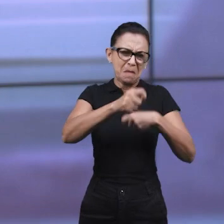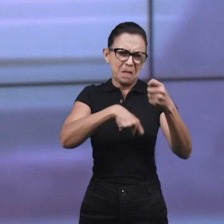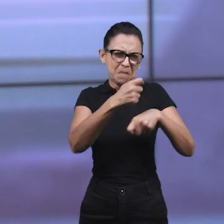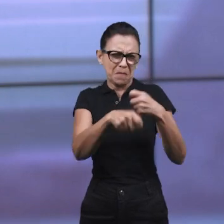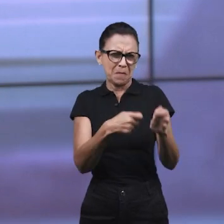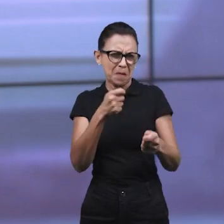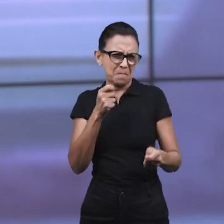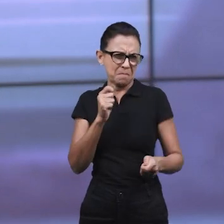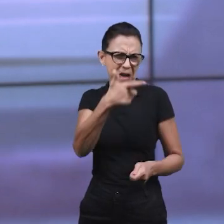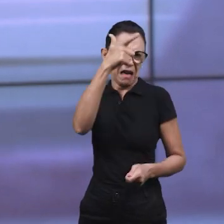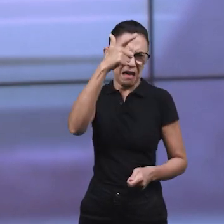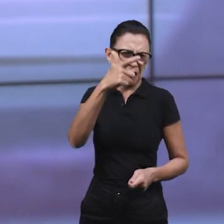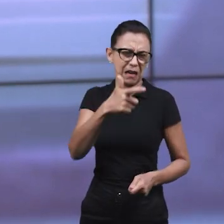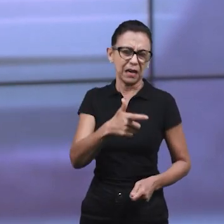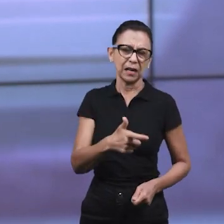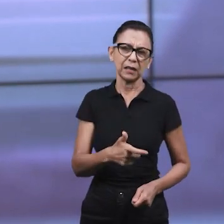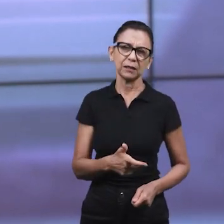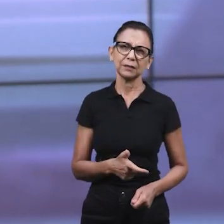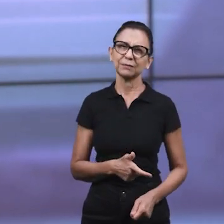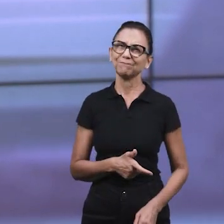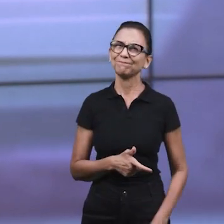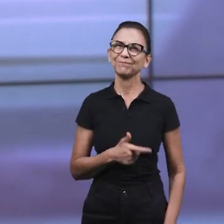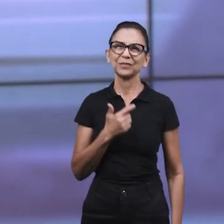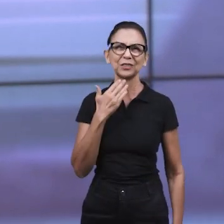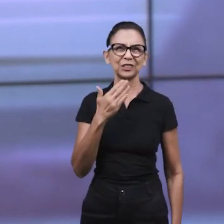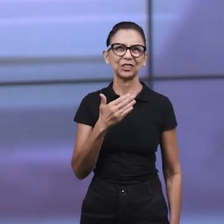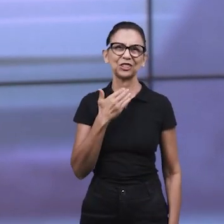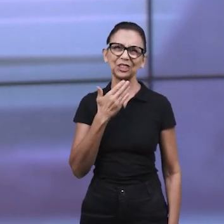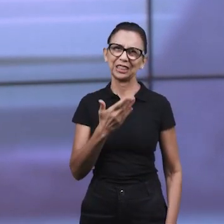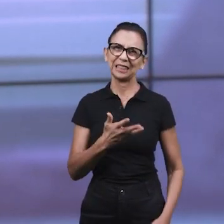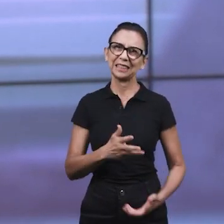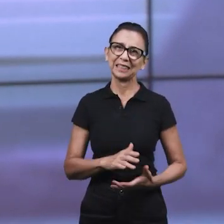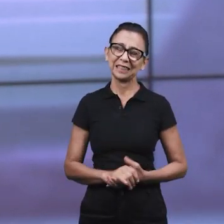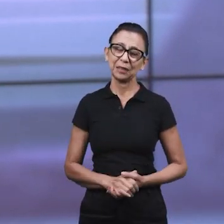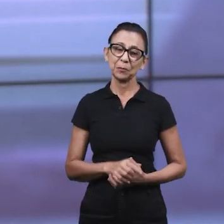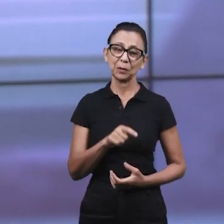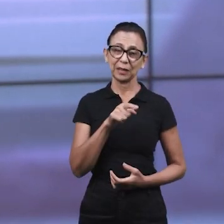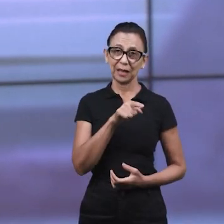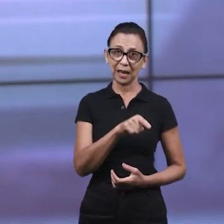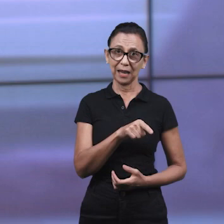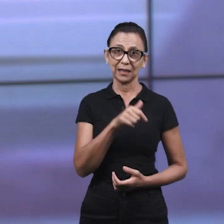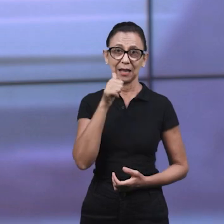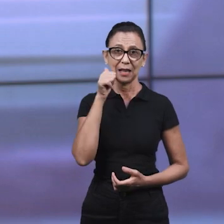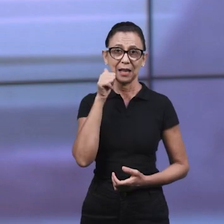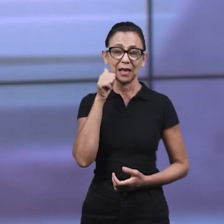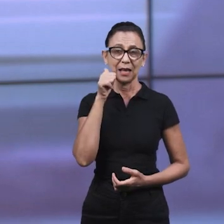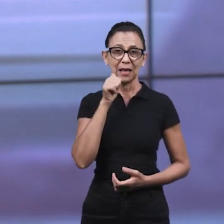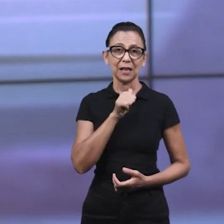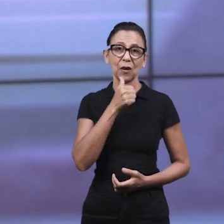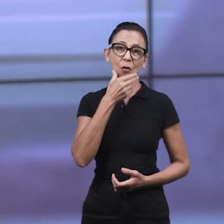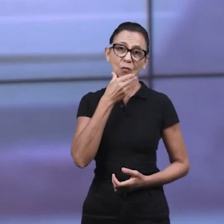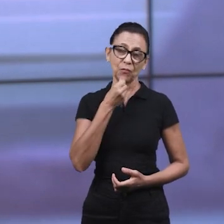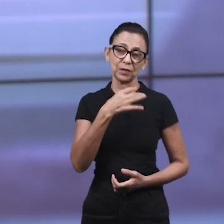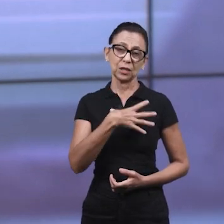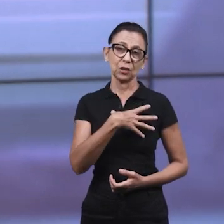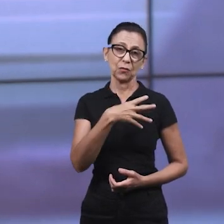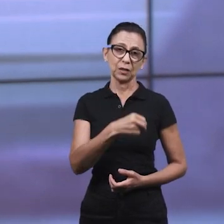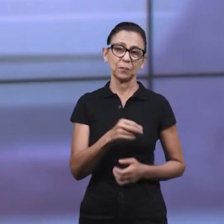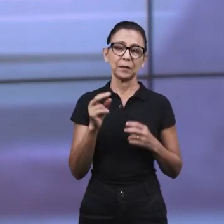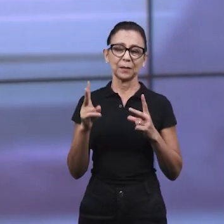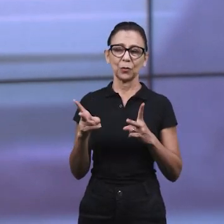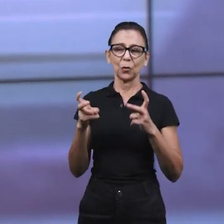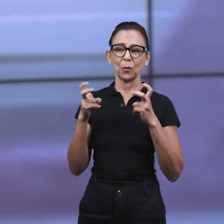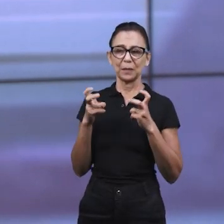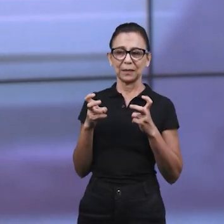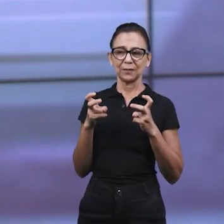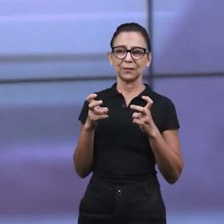castigo. Quanto antes a criança perceber que pode fazer de um modo diferente e assumir as